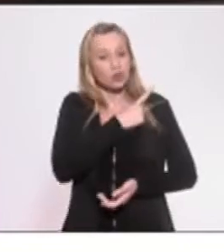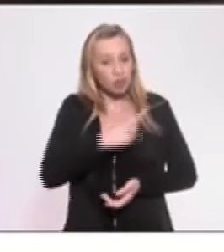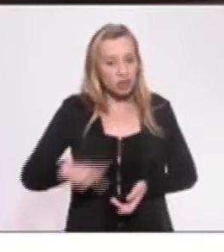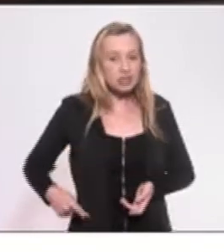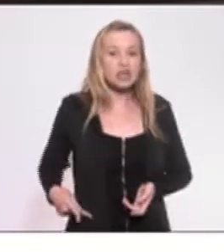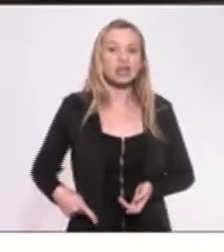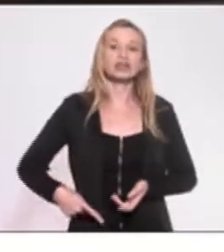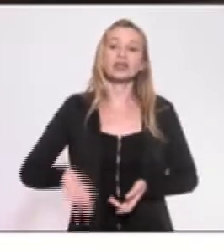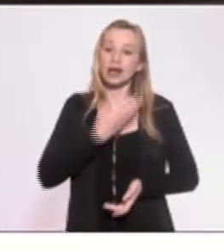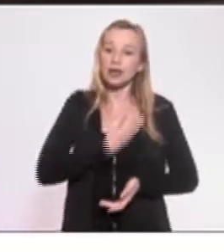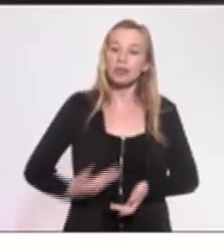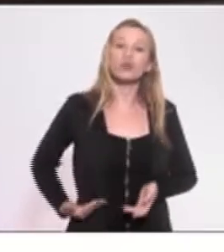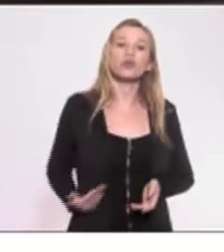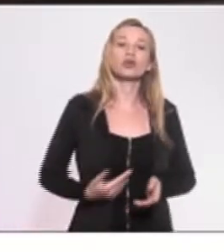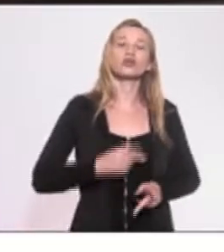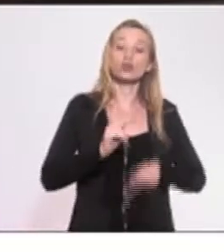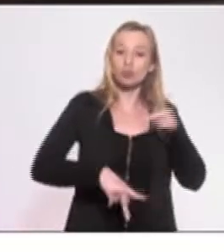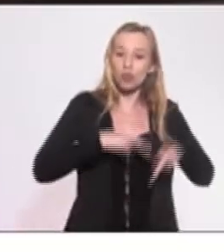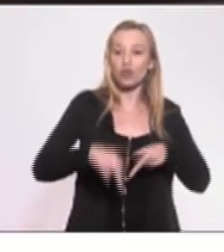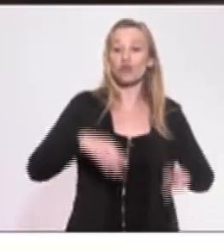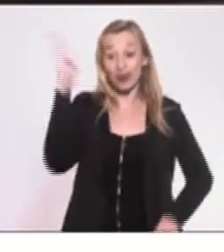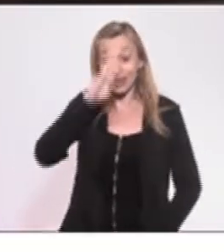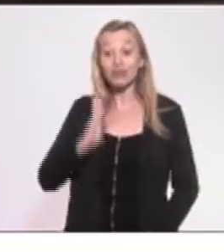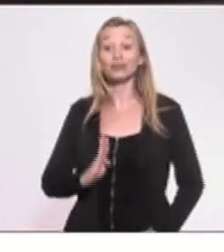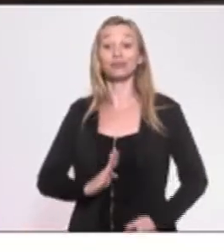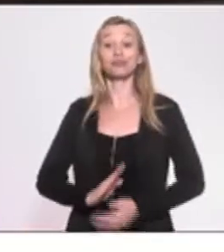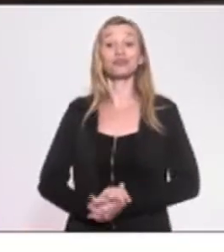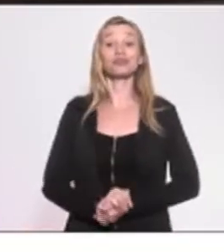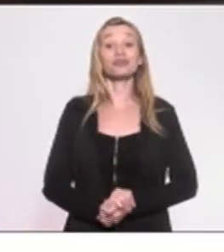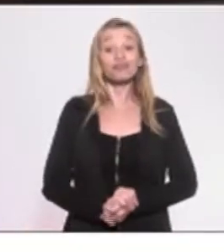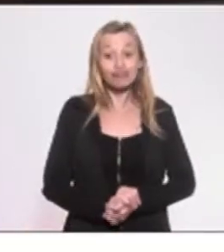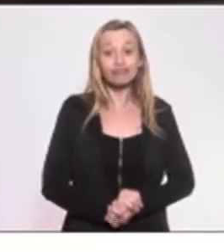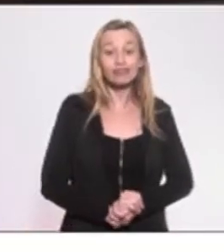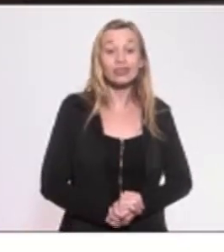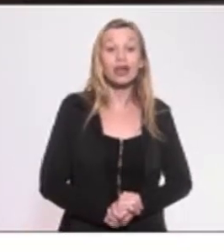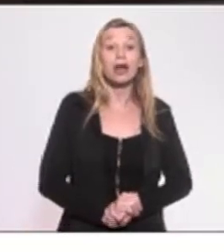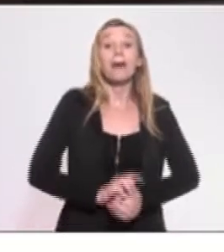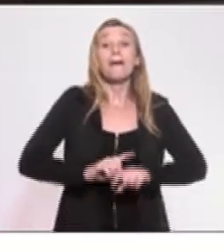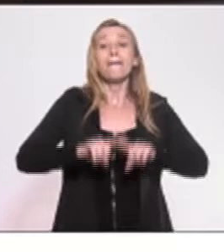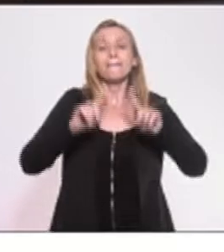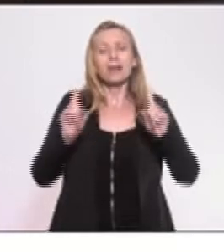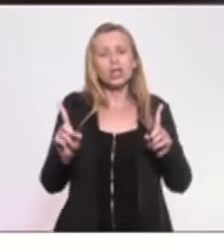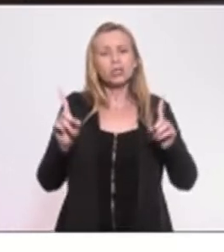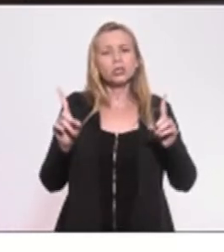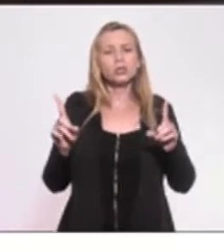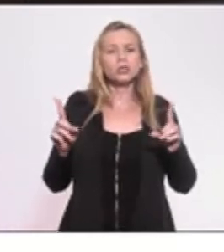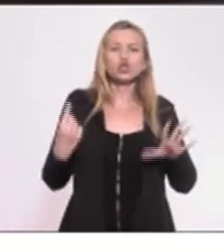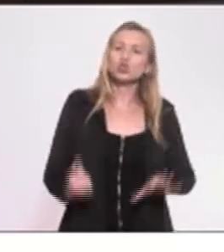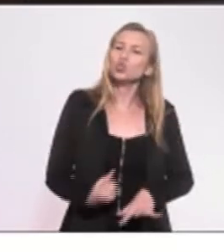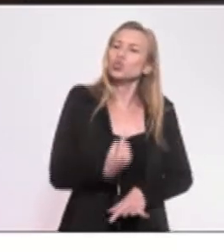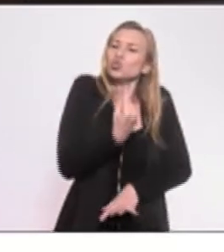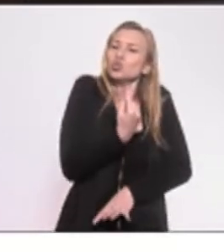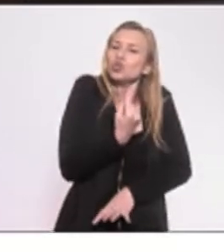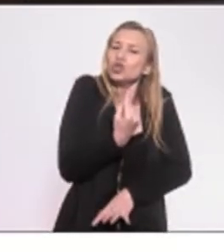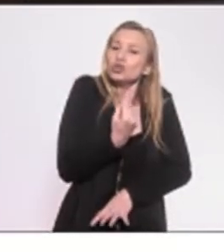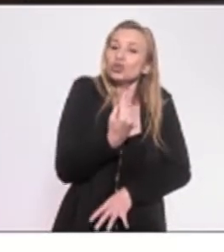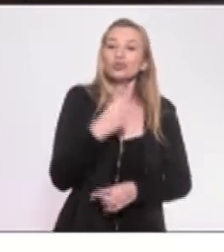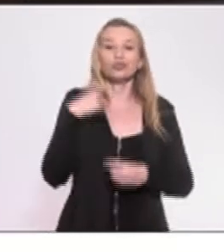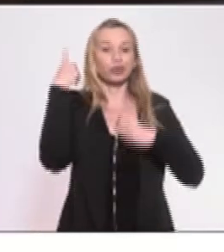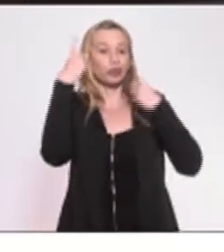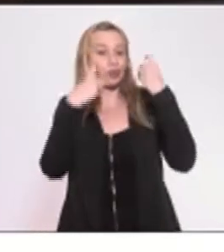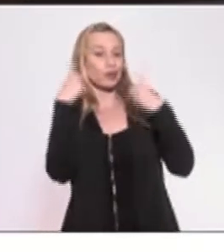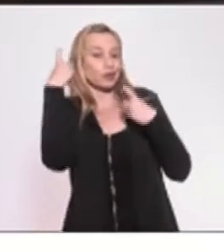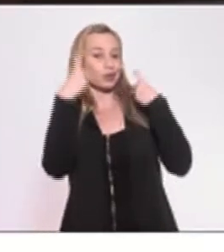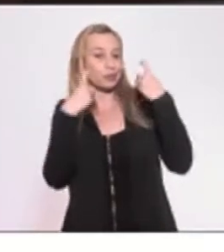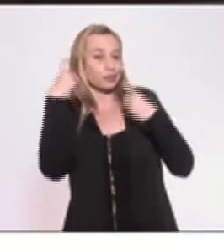da República da população brasileira. Mas estão única e exclusivamente